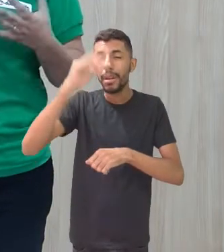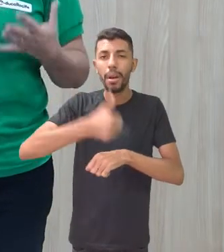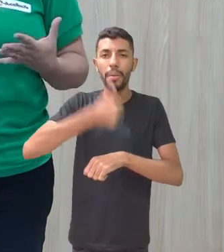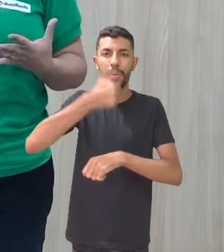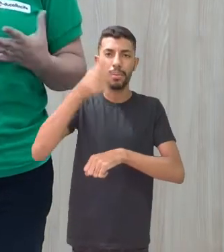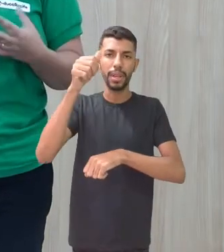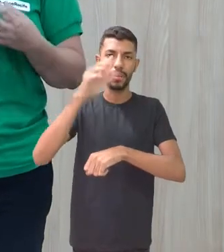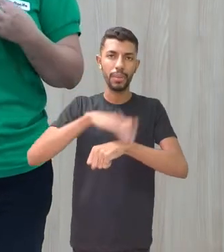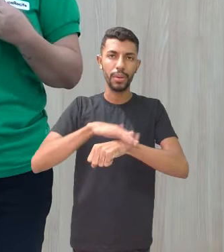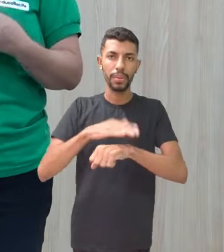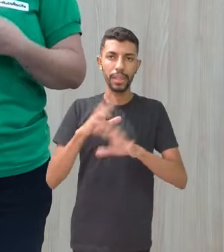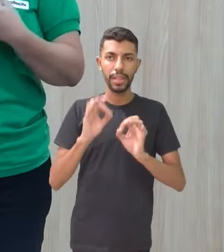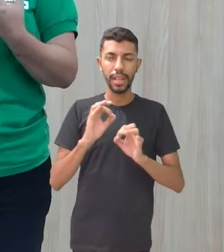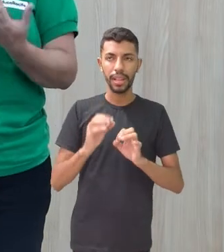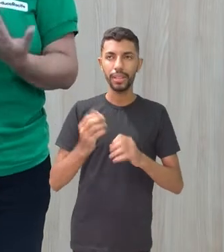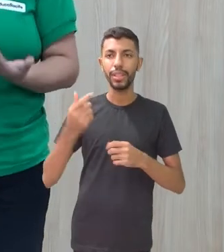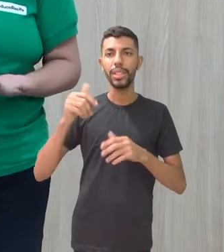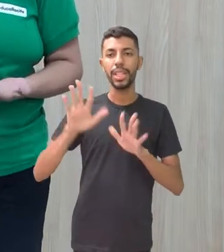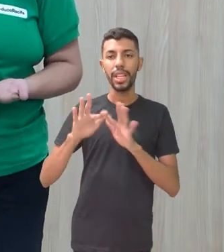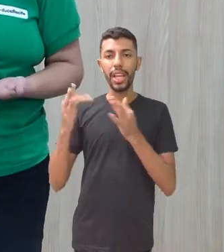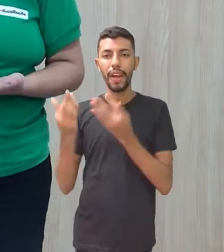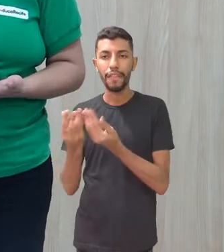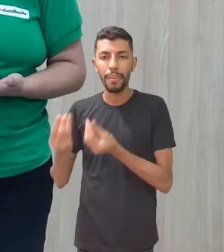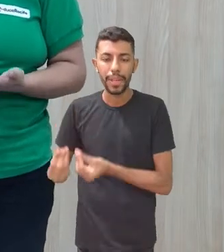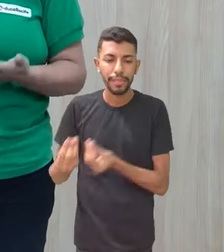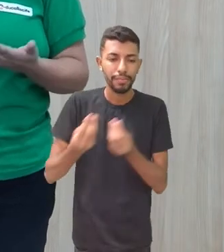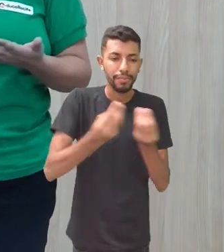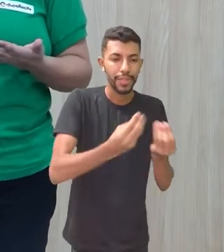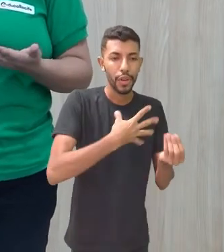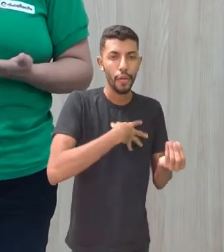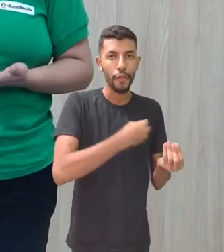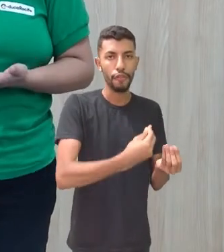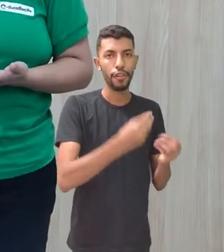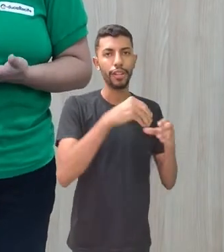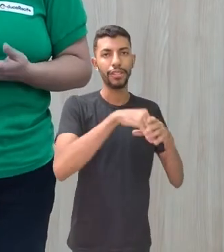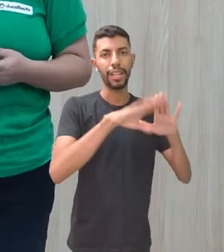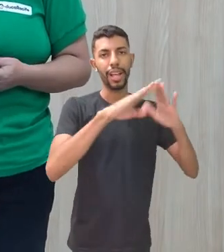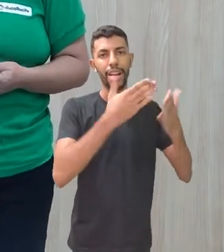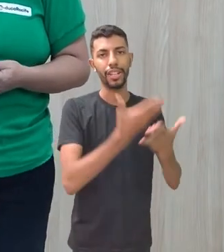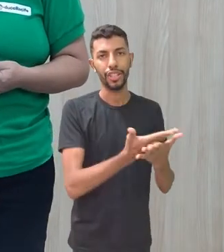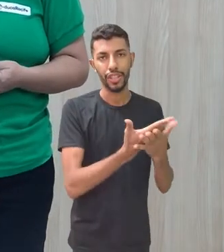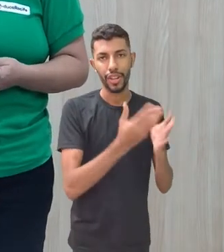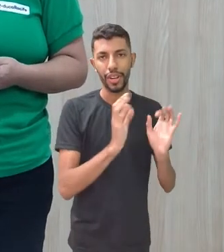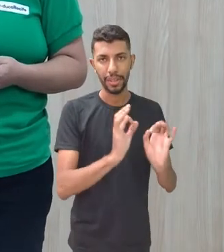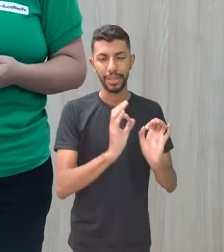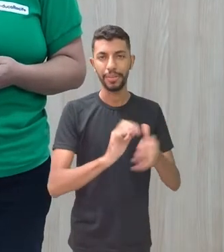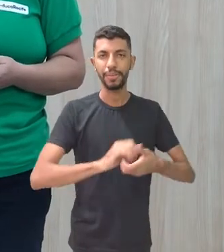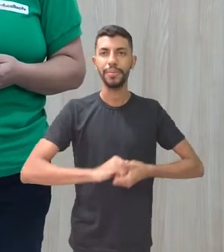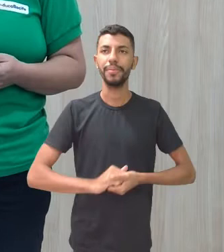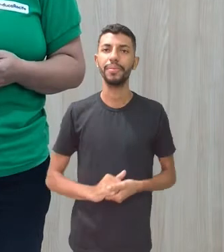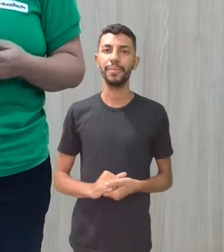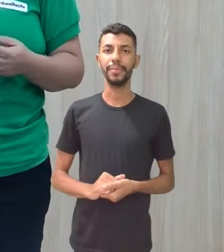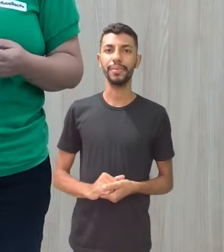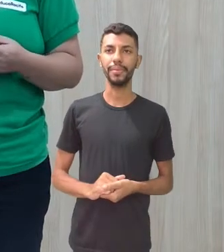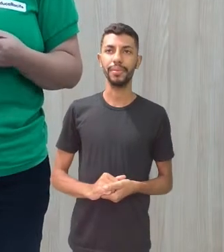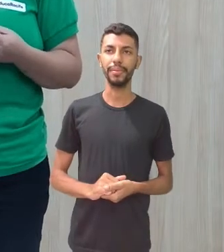primeiros dias em que os pais estão deixando seus filhos nas creches e nos berçários.